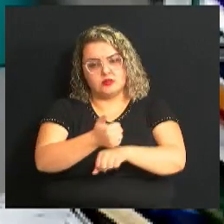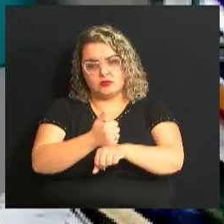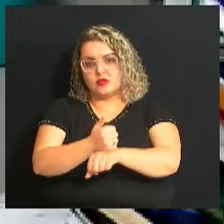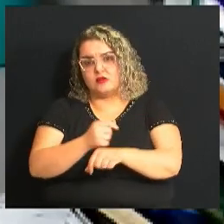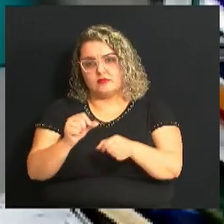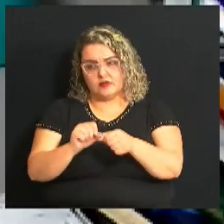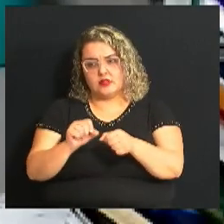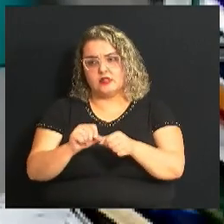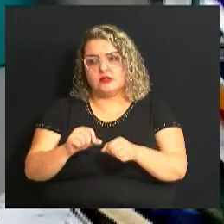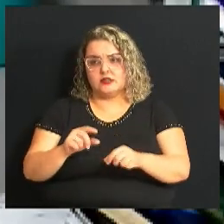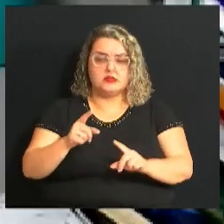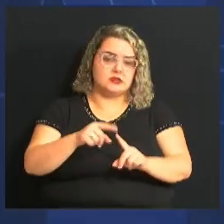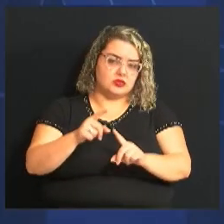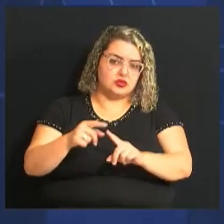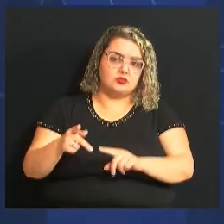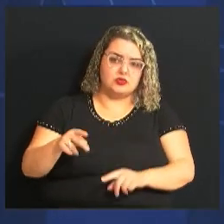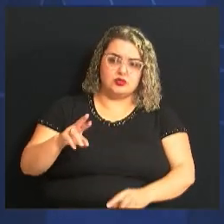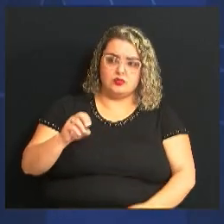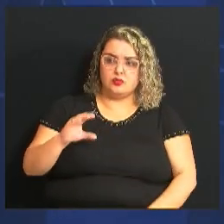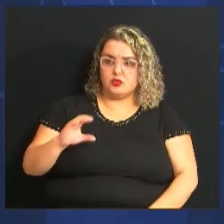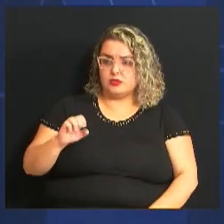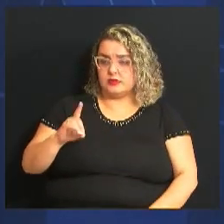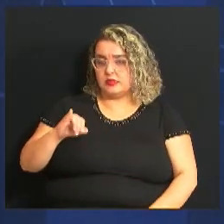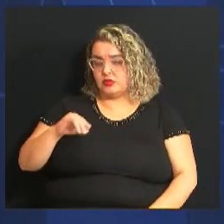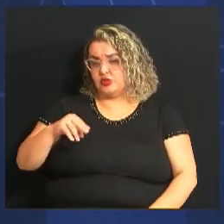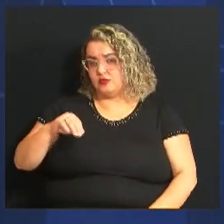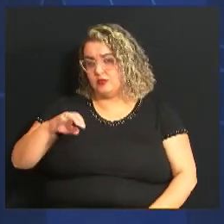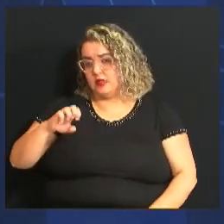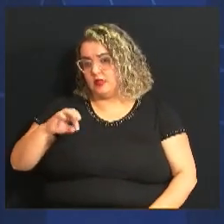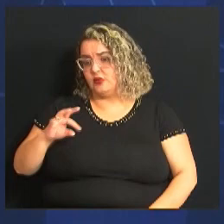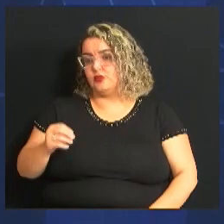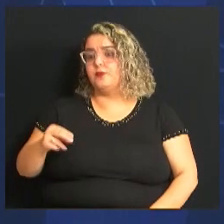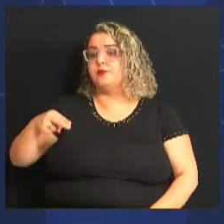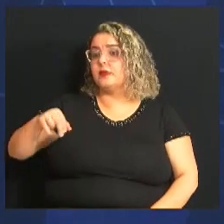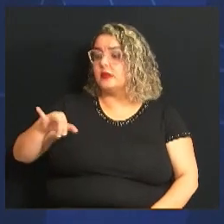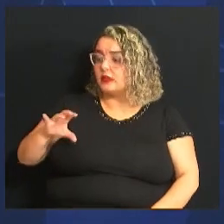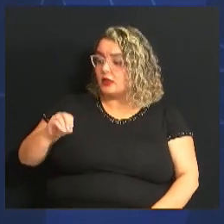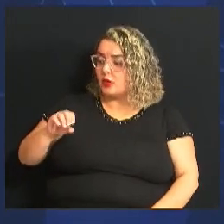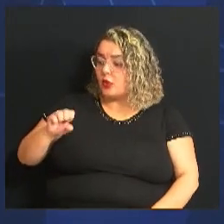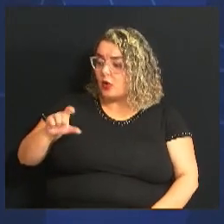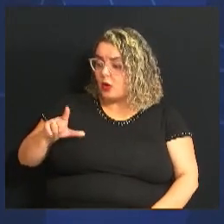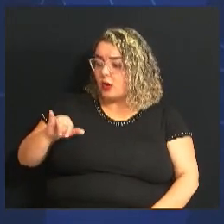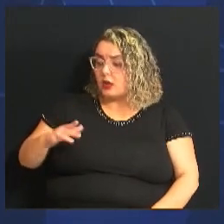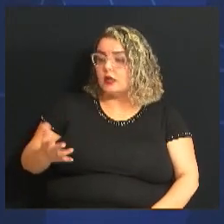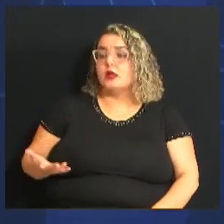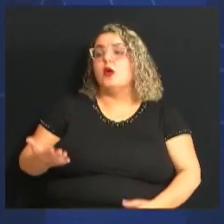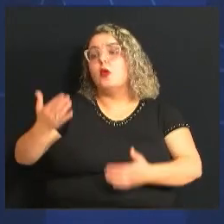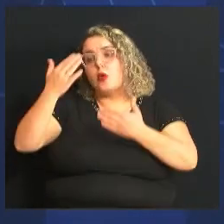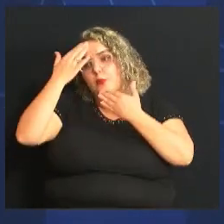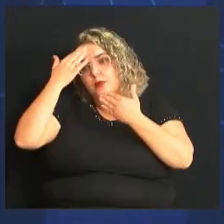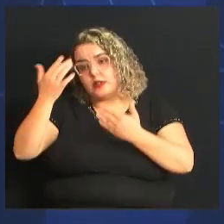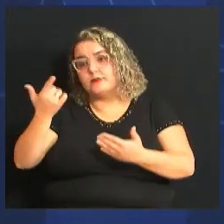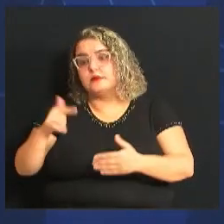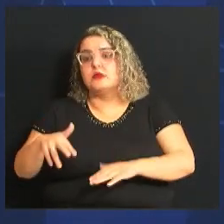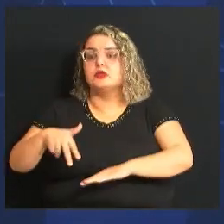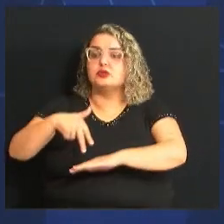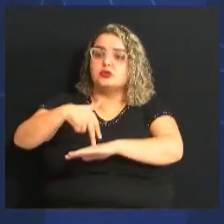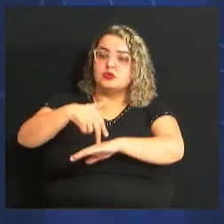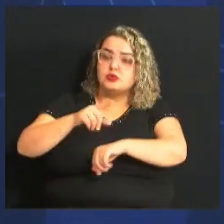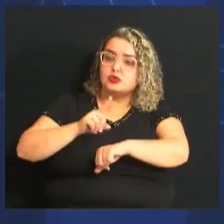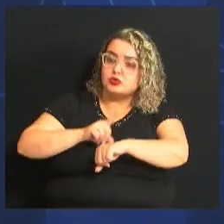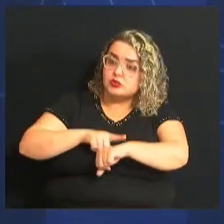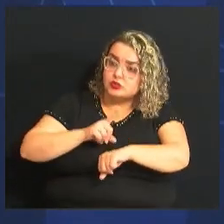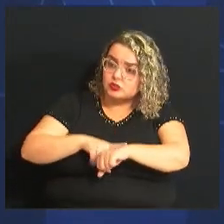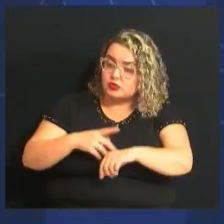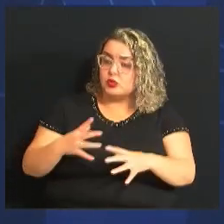procedimento. Nicole Soares, especialista em direito médico, muito obrigado novamente pela disponibilidade do seu